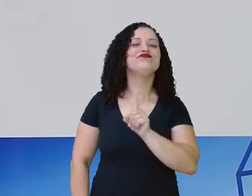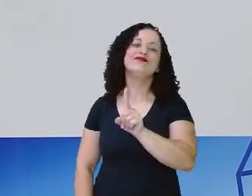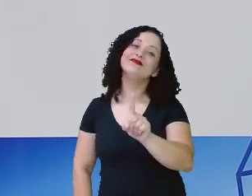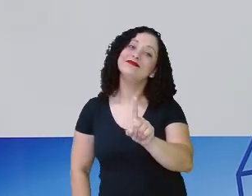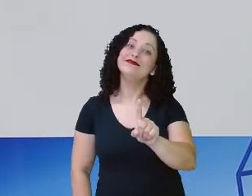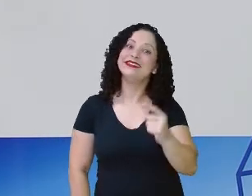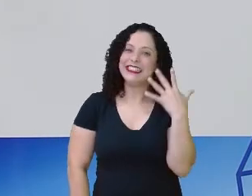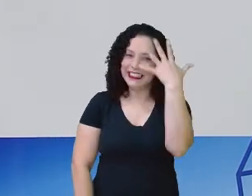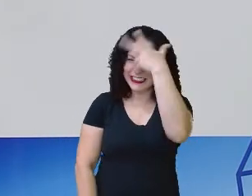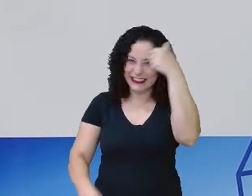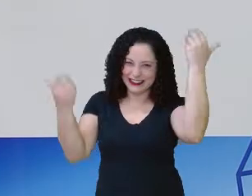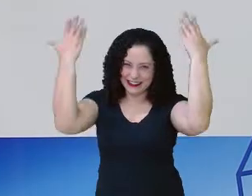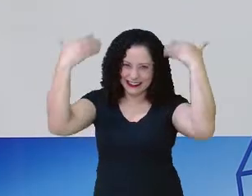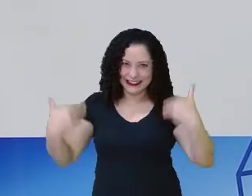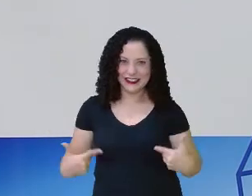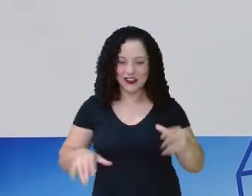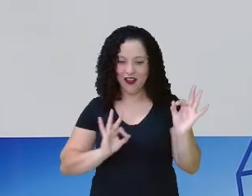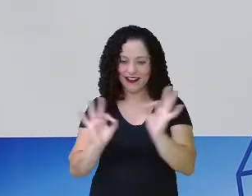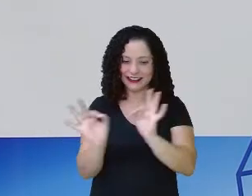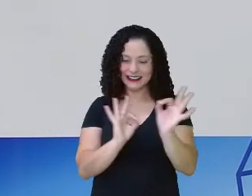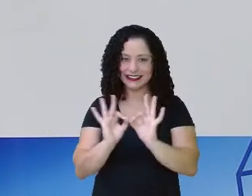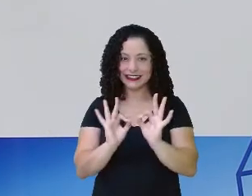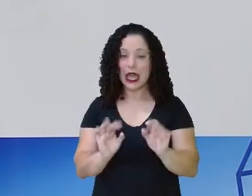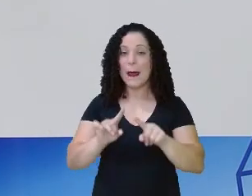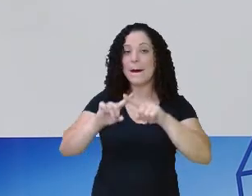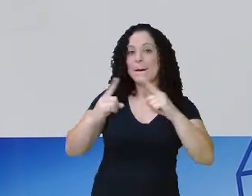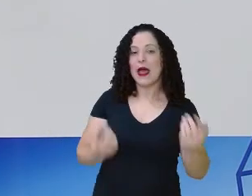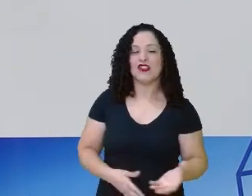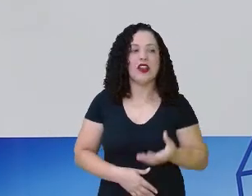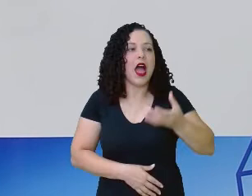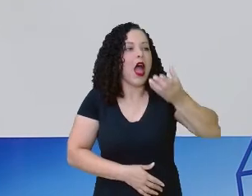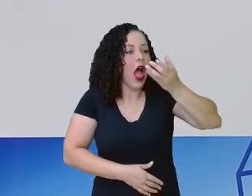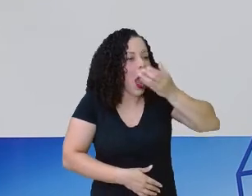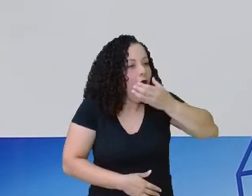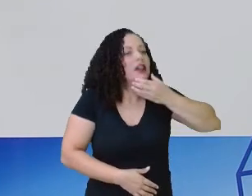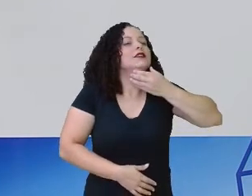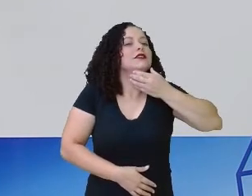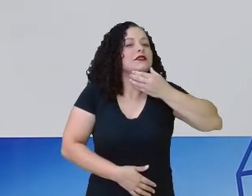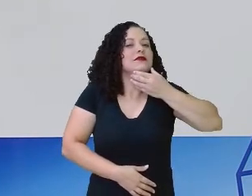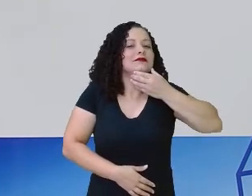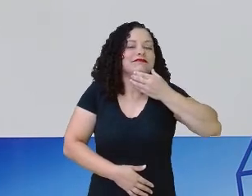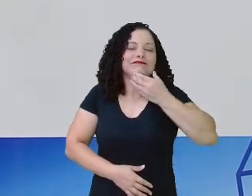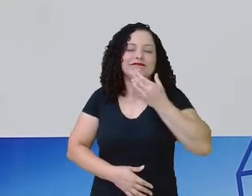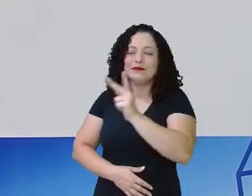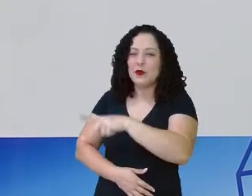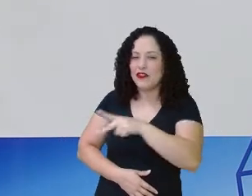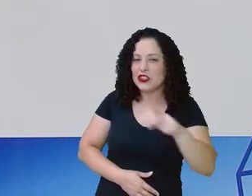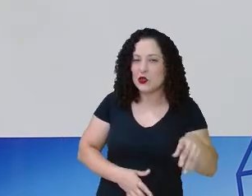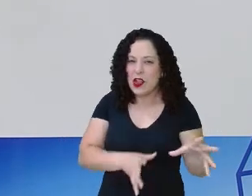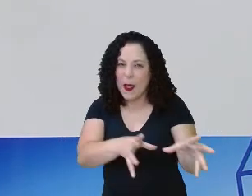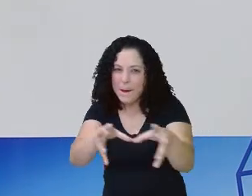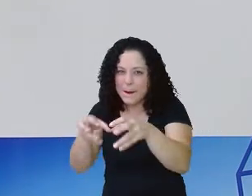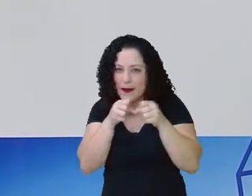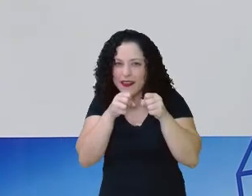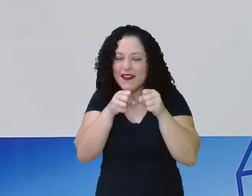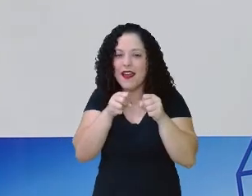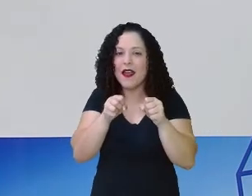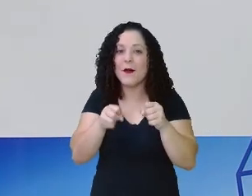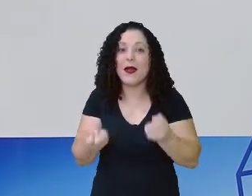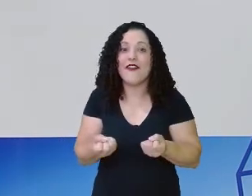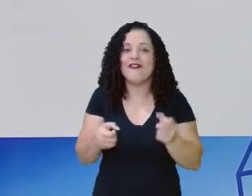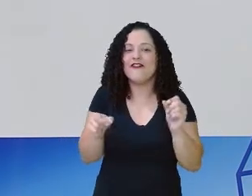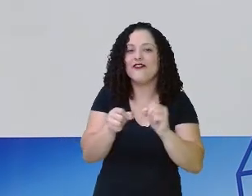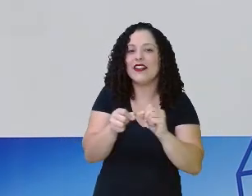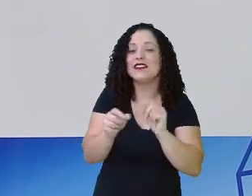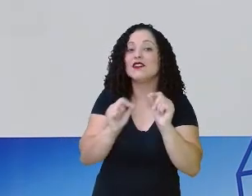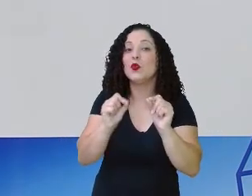aquele Branca de Neve hoje, imagina? Agora a maçã, eu acho que a professora Kedma iria confiscar para fazer torta. Ela não é a bruxa, mas ela faz uma torta